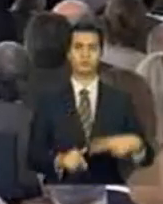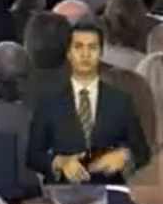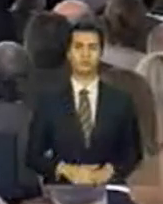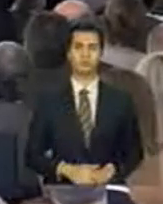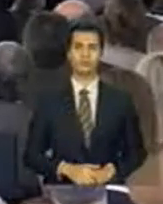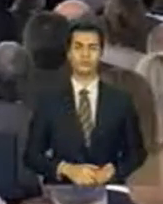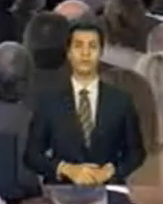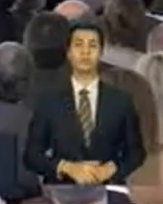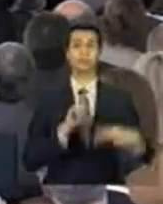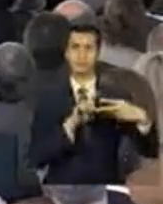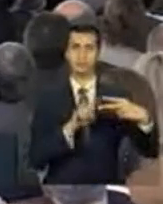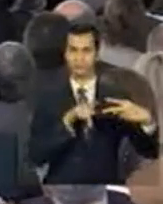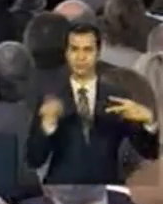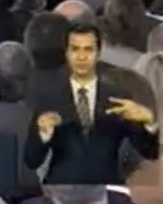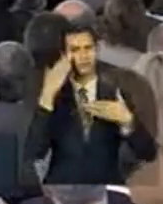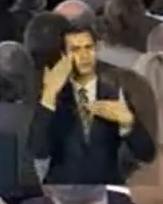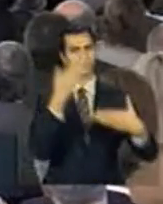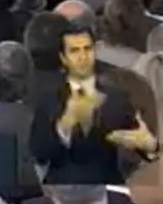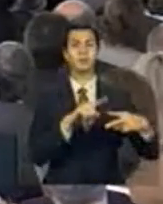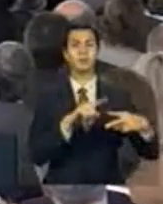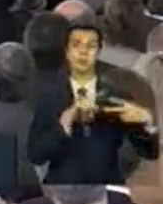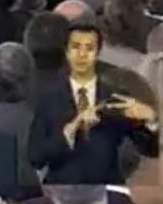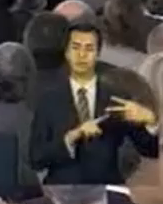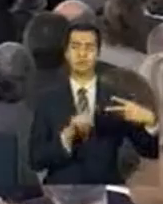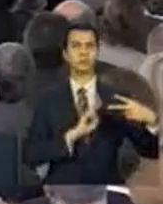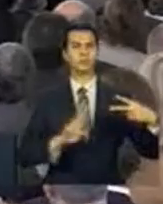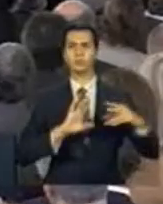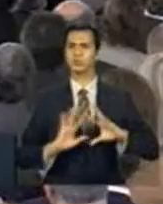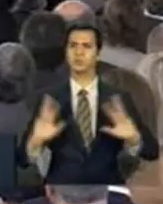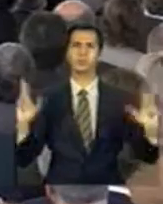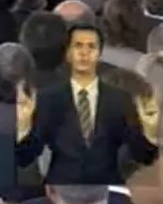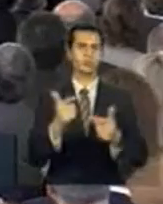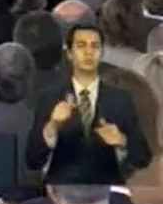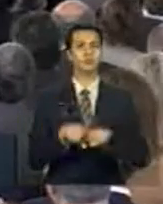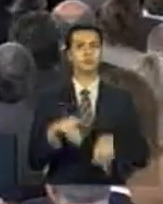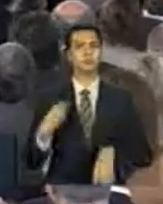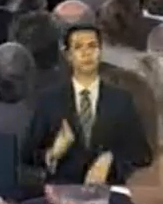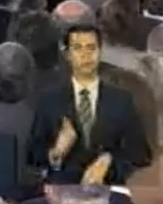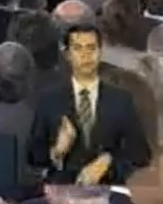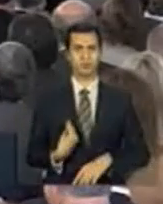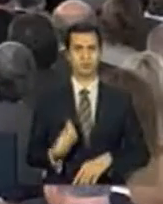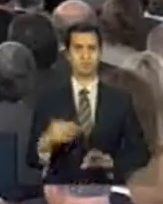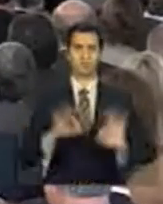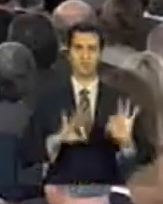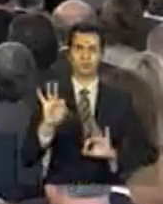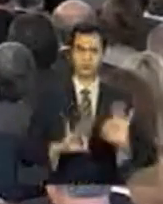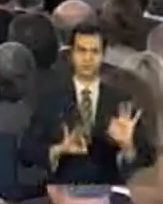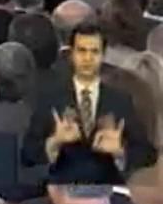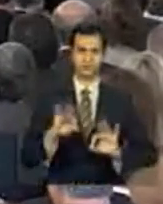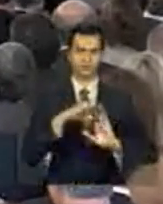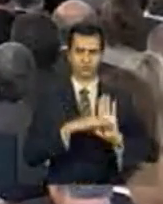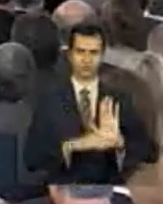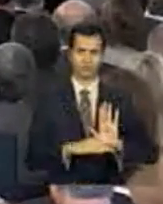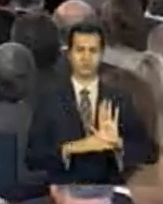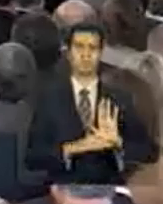e, em nome deles, agradeço a todos que participaram deste programa